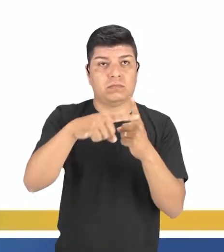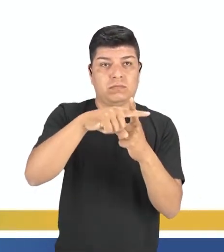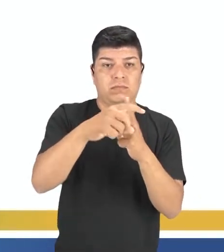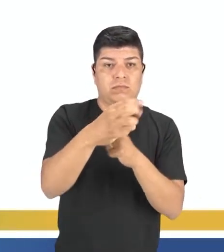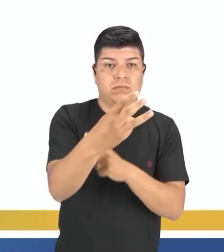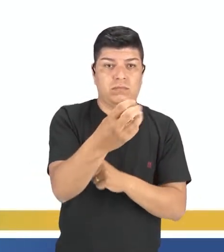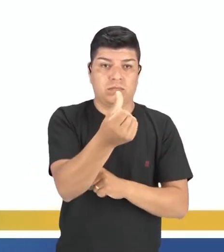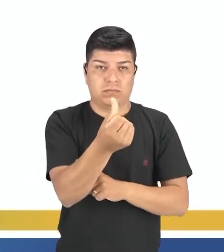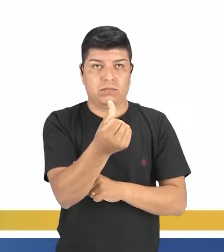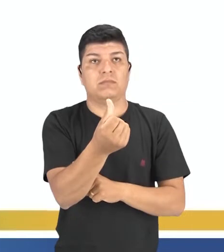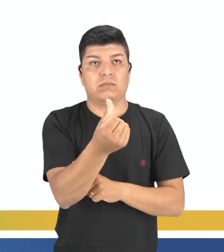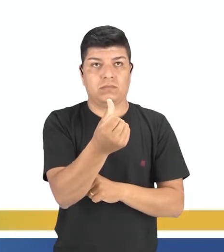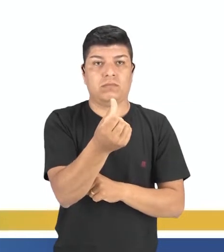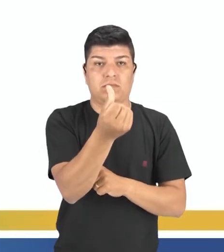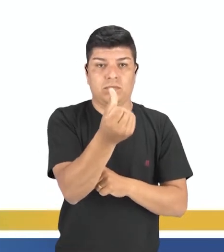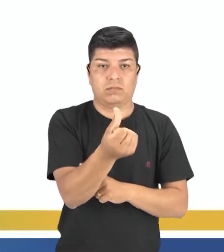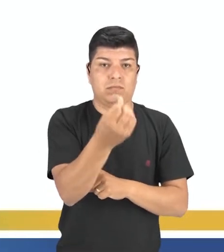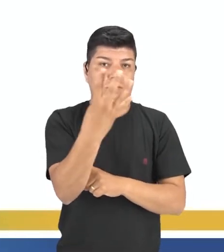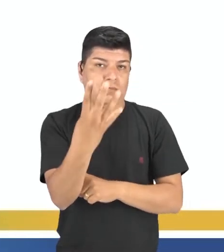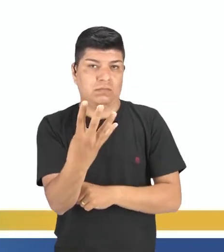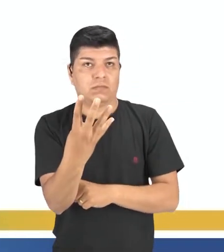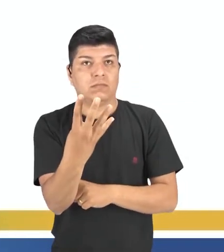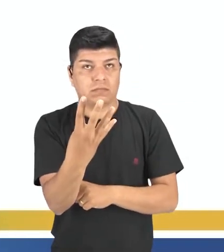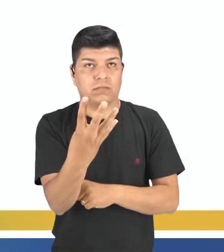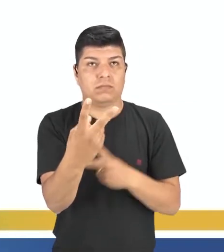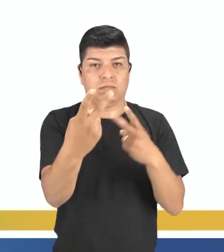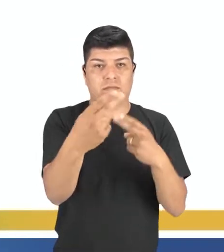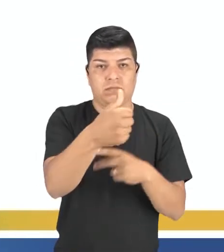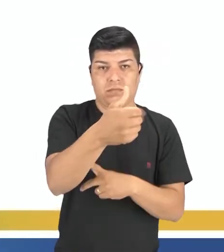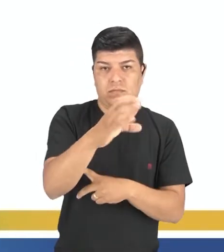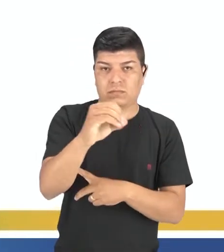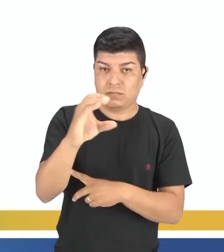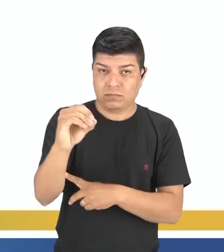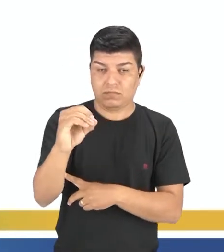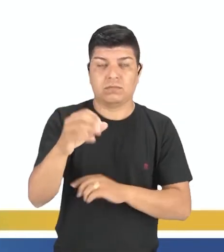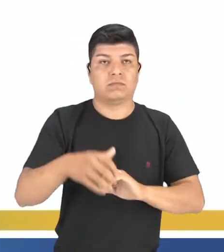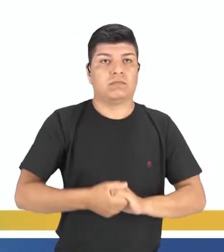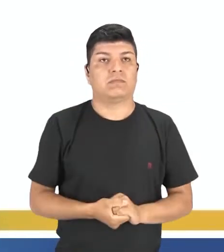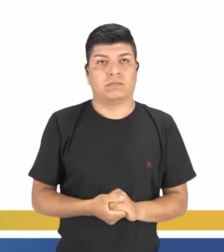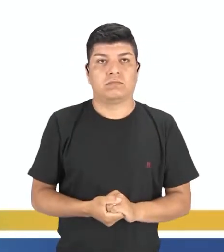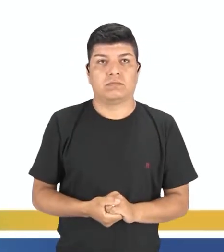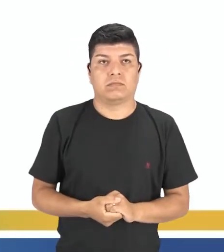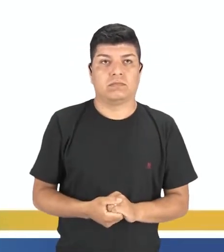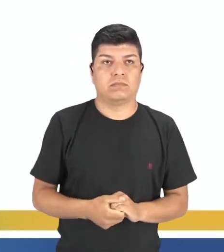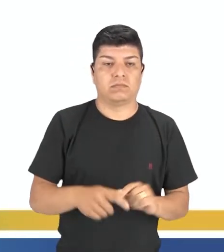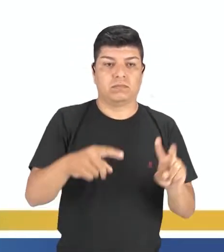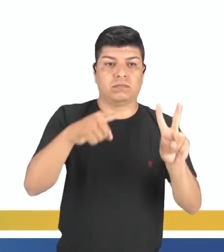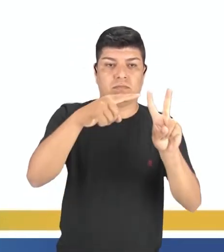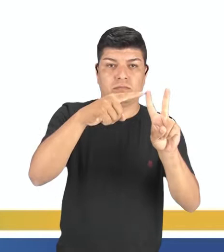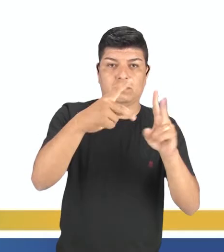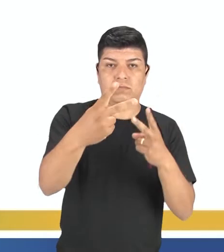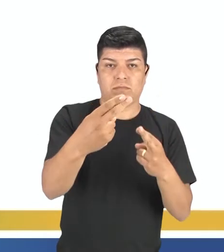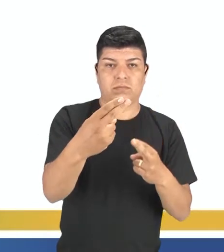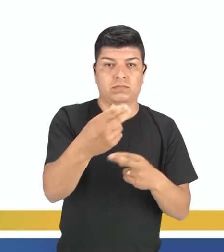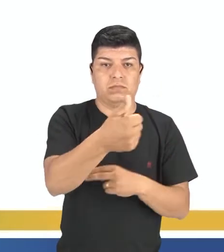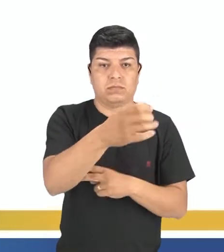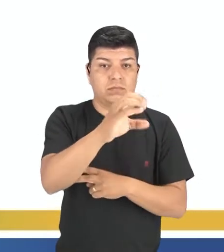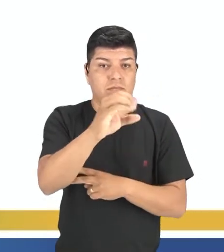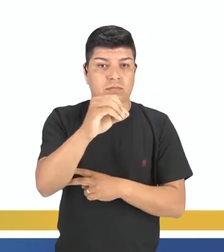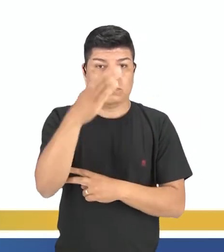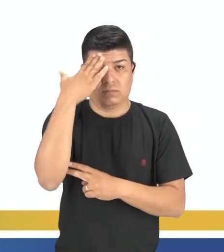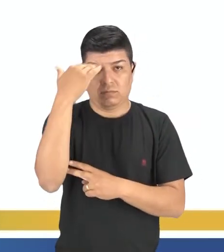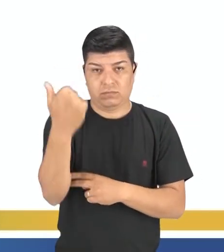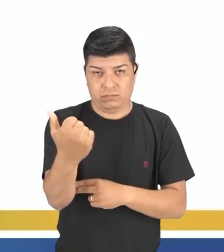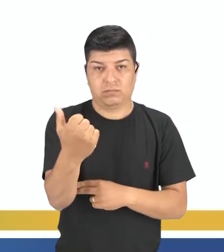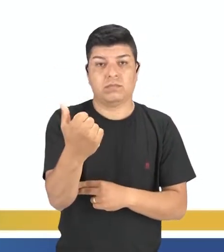36. Assim, 64 mais 36 é igual a 100. Sendo δ igual a 100, para assim descobrirmos